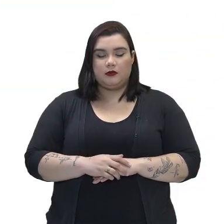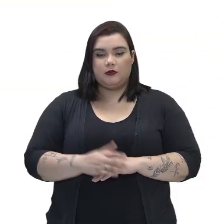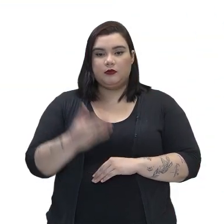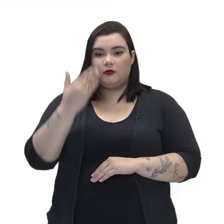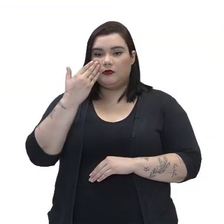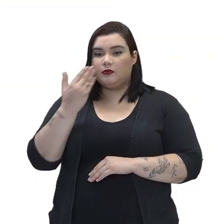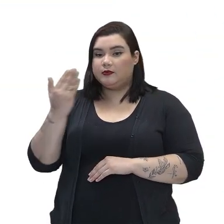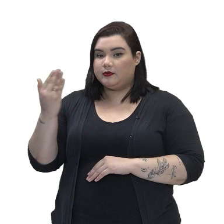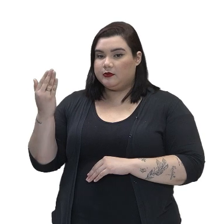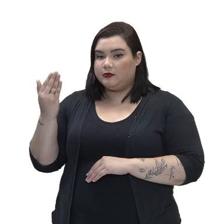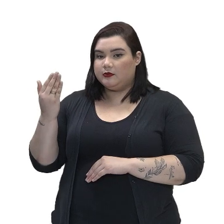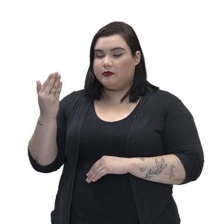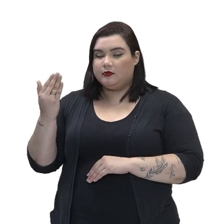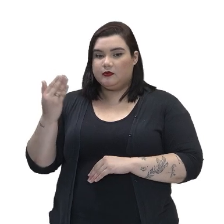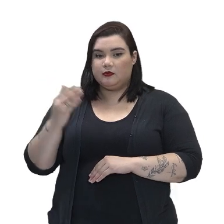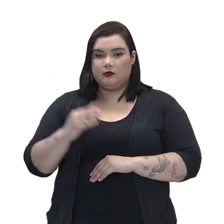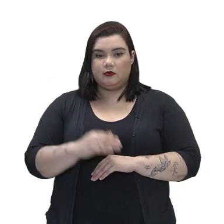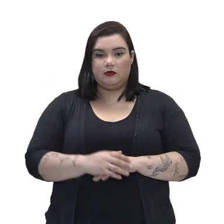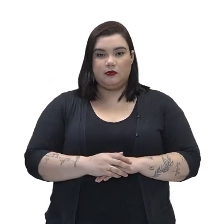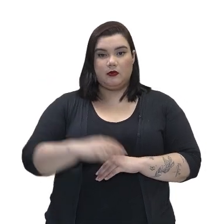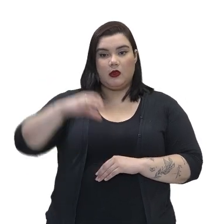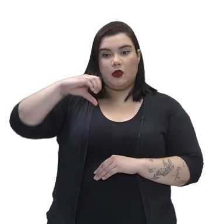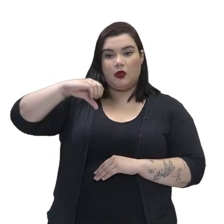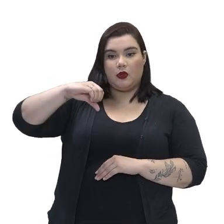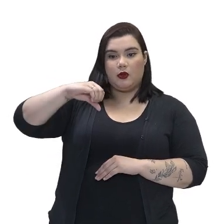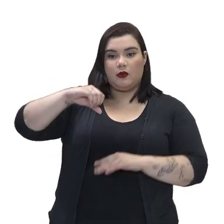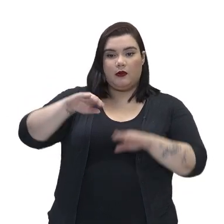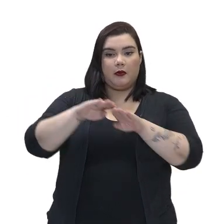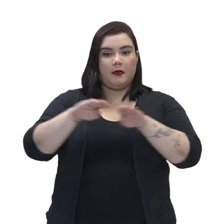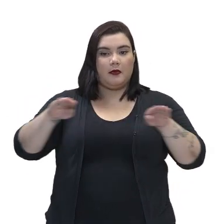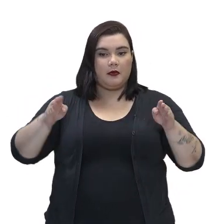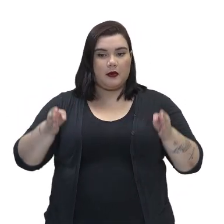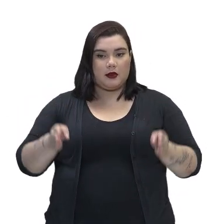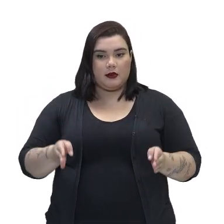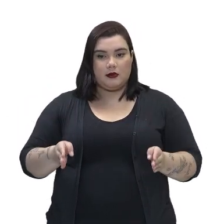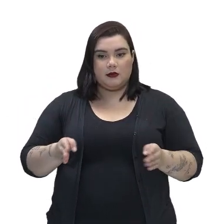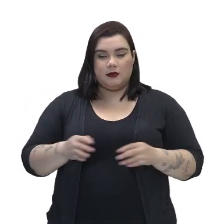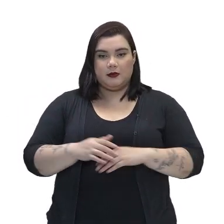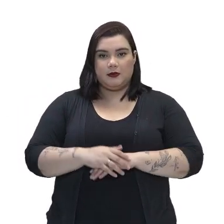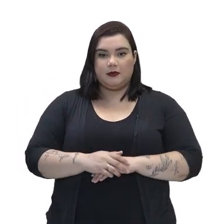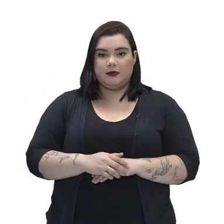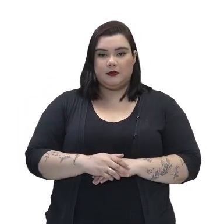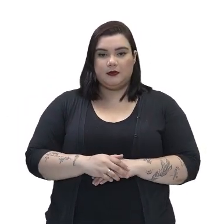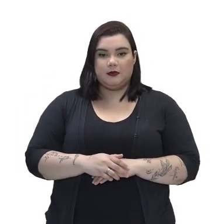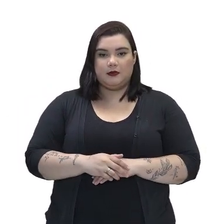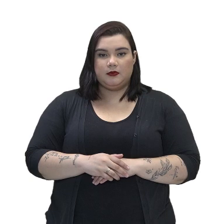Nine tables. Nove mesas.